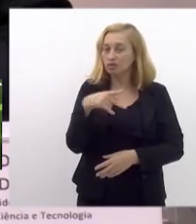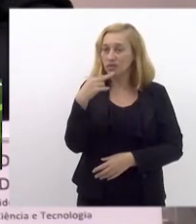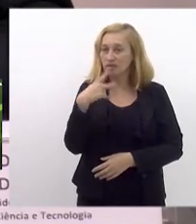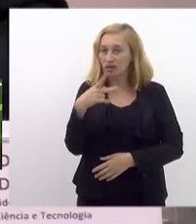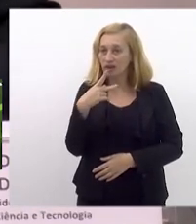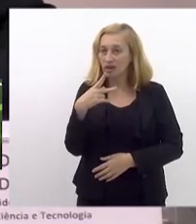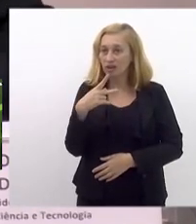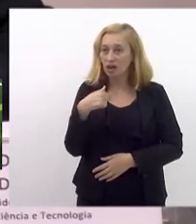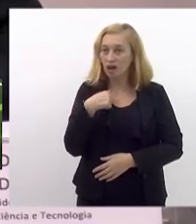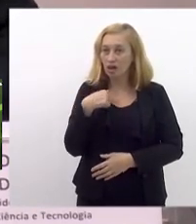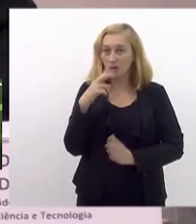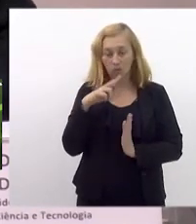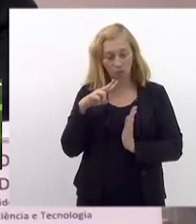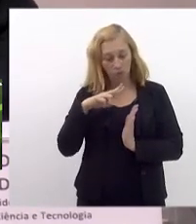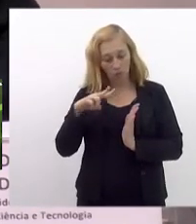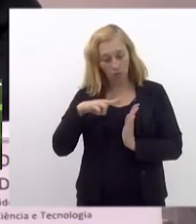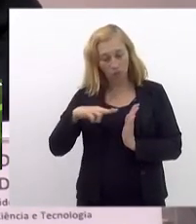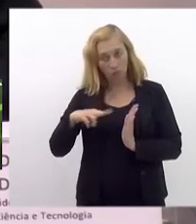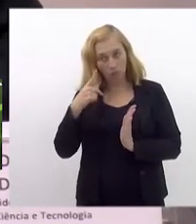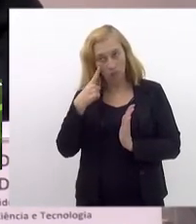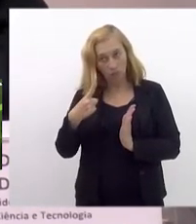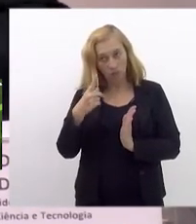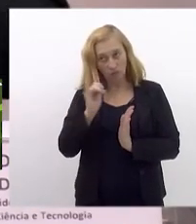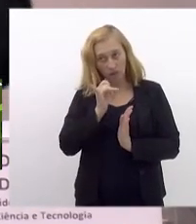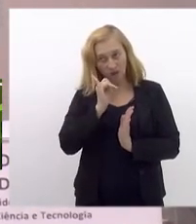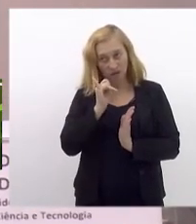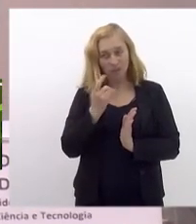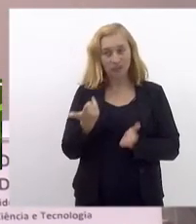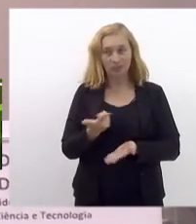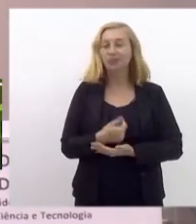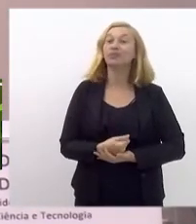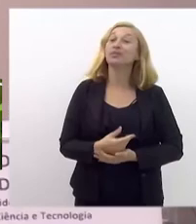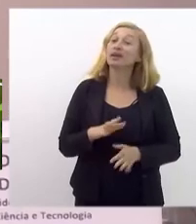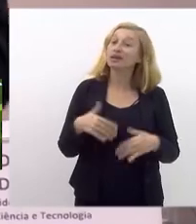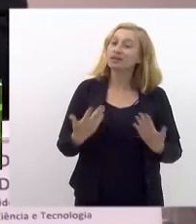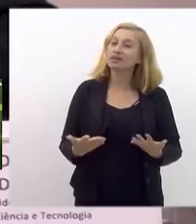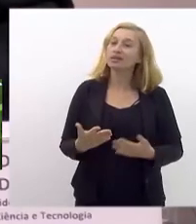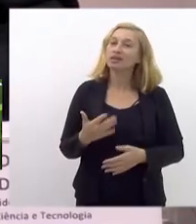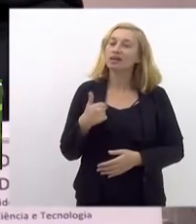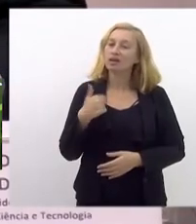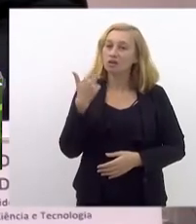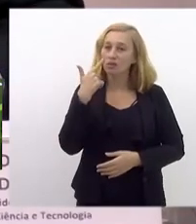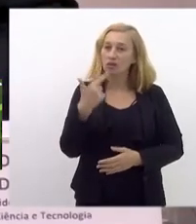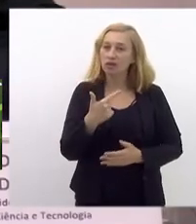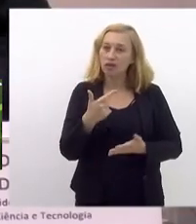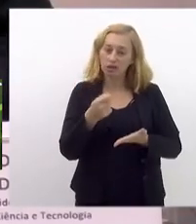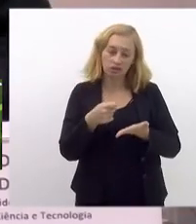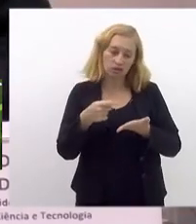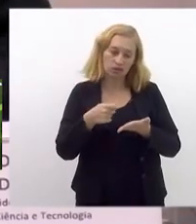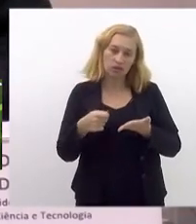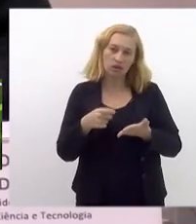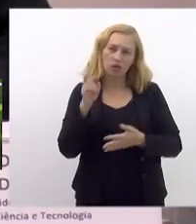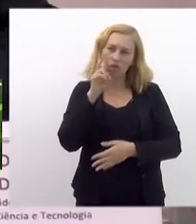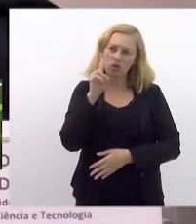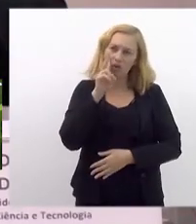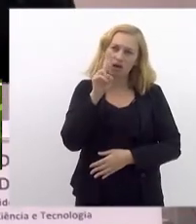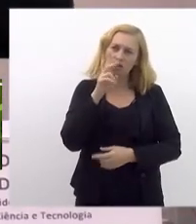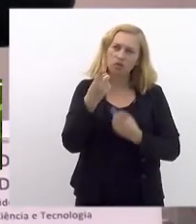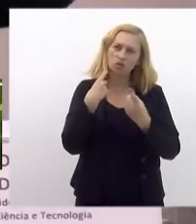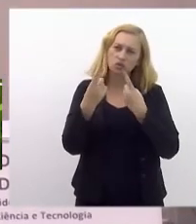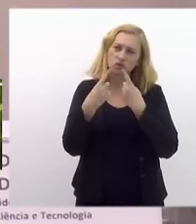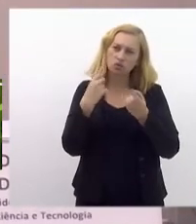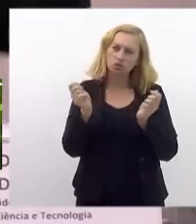fazendo um papel aqui de dublê de presidente da comissão e relator na comissão. Então é o seguinte, eu estou com as suas anotações aqui. Eu me lembro que a gente discutiu, inclusive,